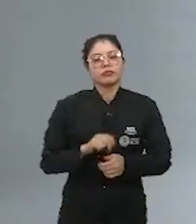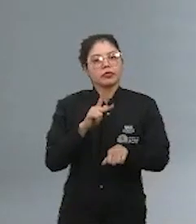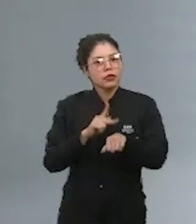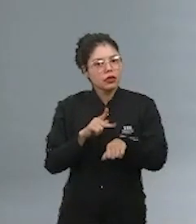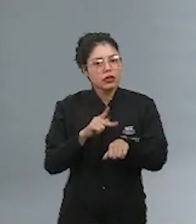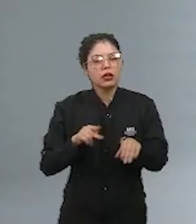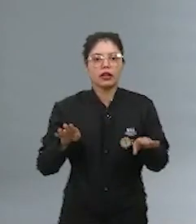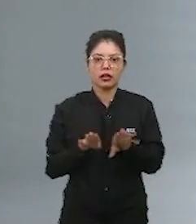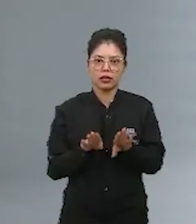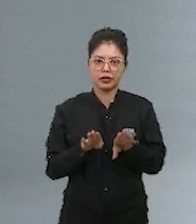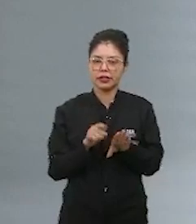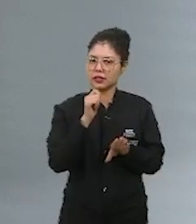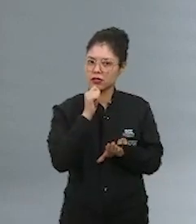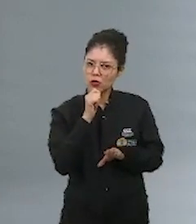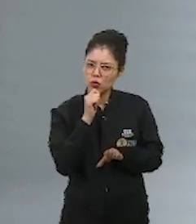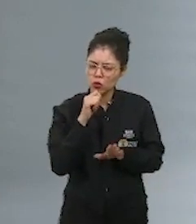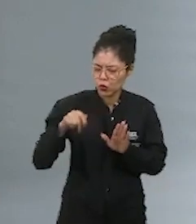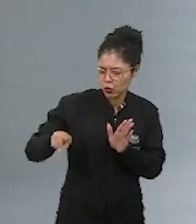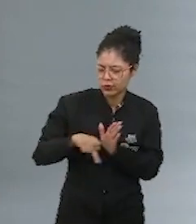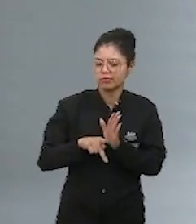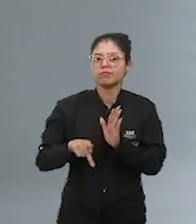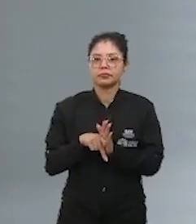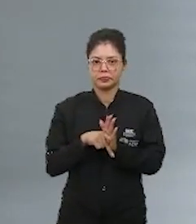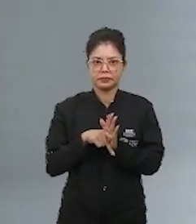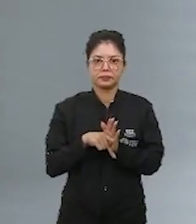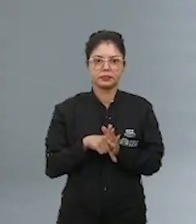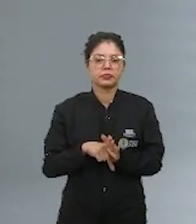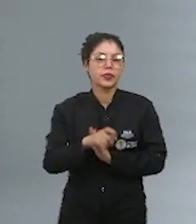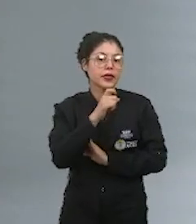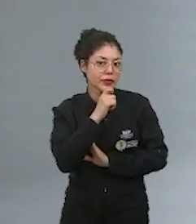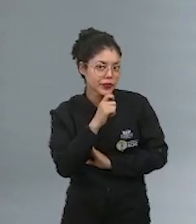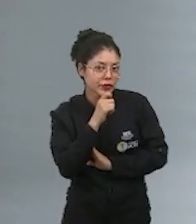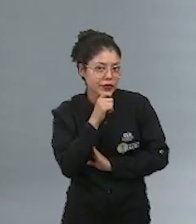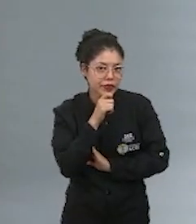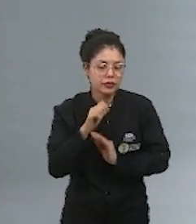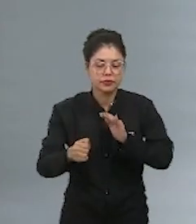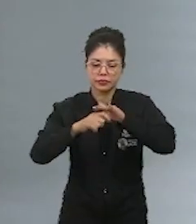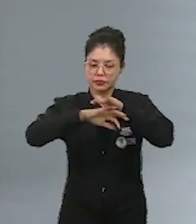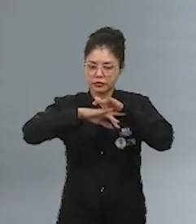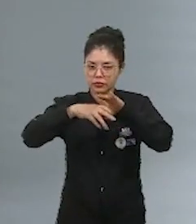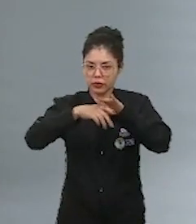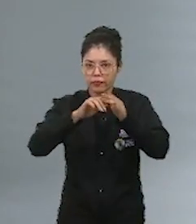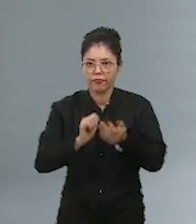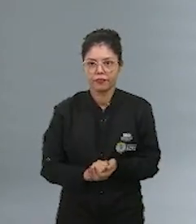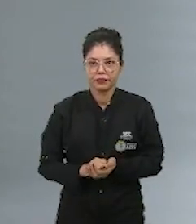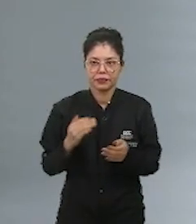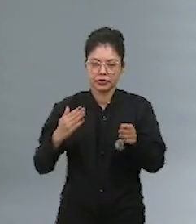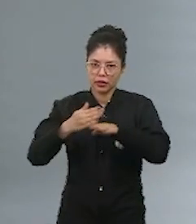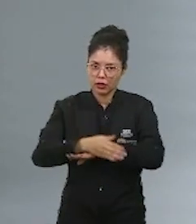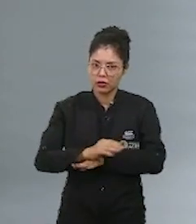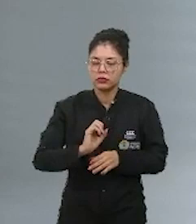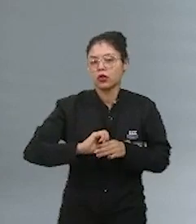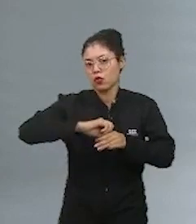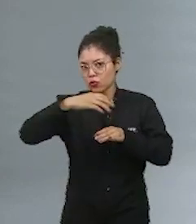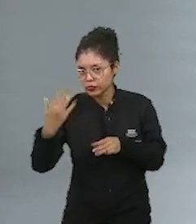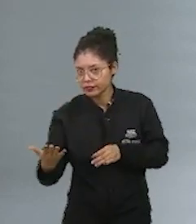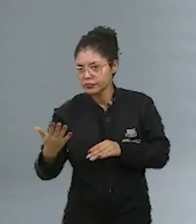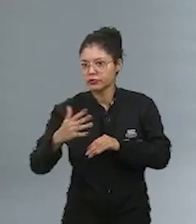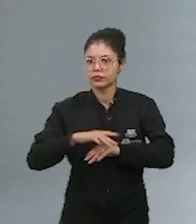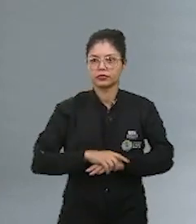aí que são provenientes de resfriamento do magma, seja de forma intrusiva ou de